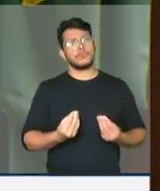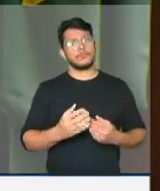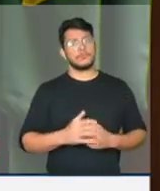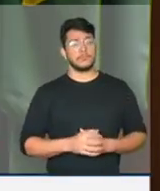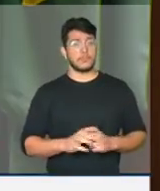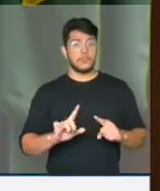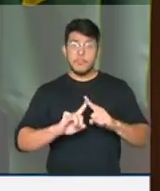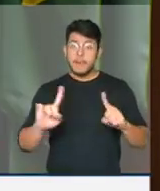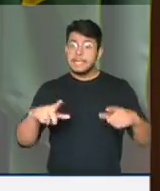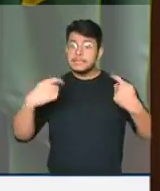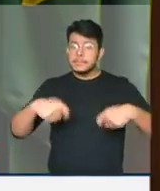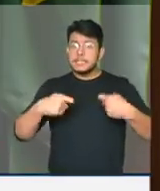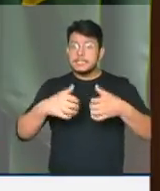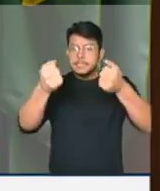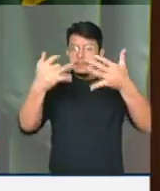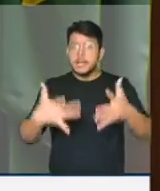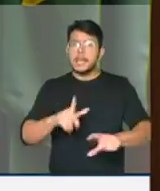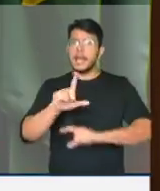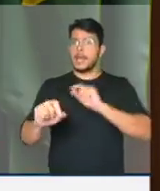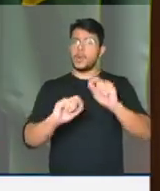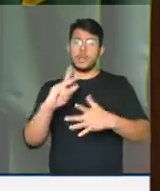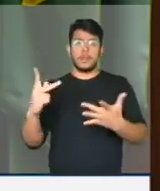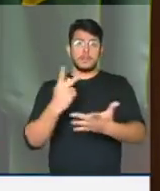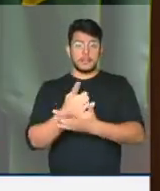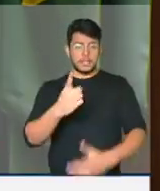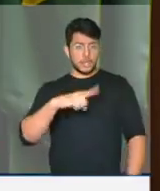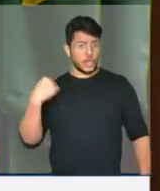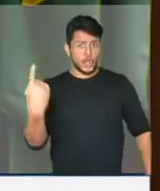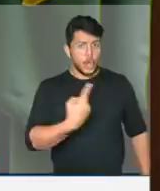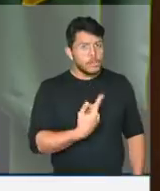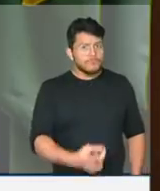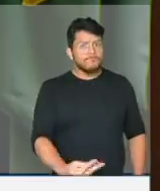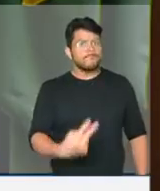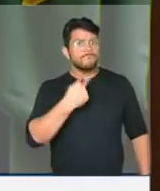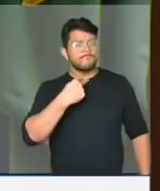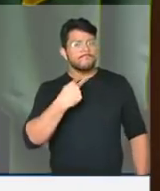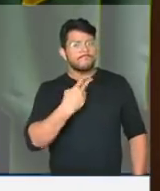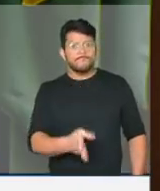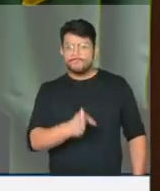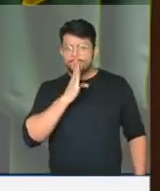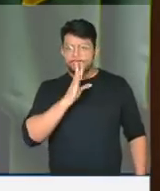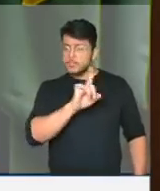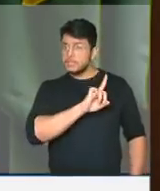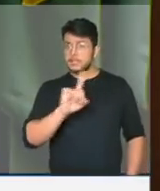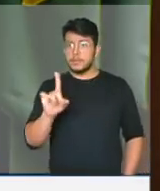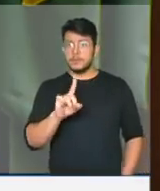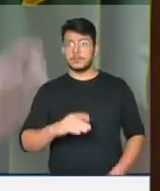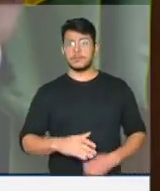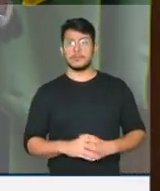sejam esclarecidas. E essa casa não pode se calar em nome da democracia. Convoco, senhor